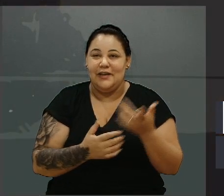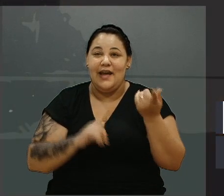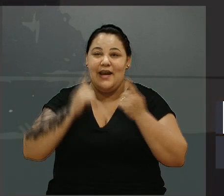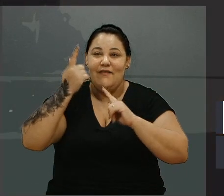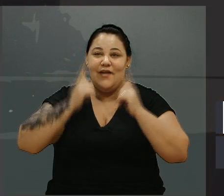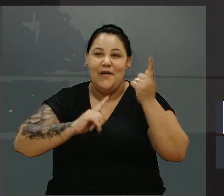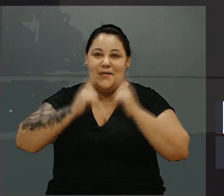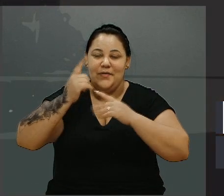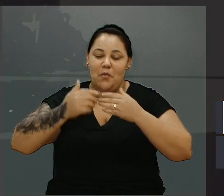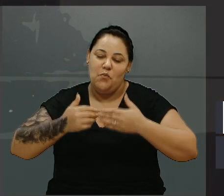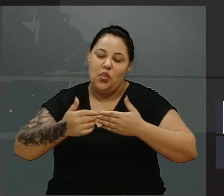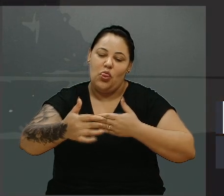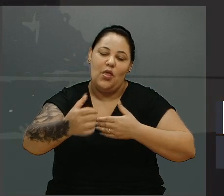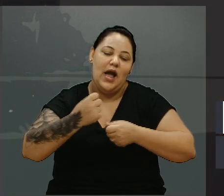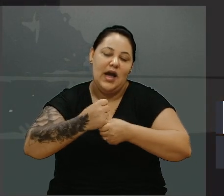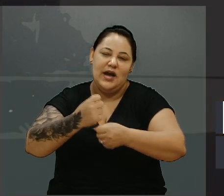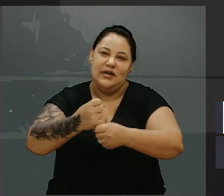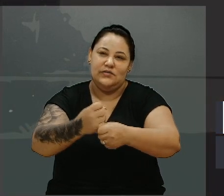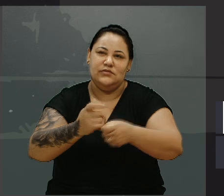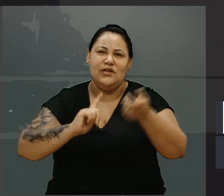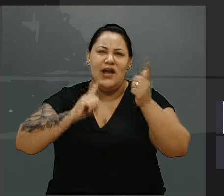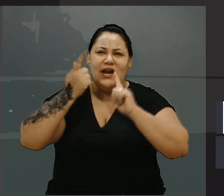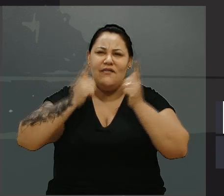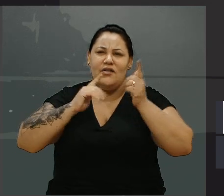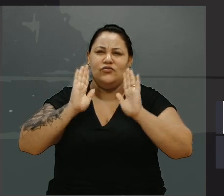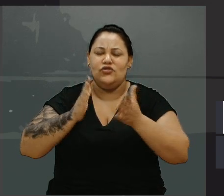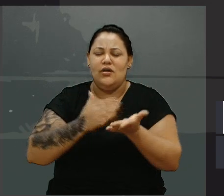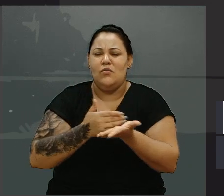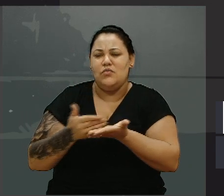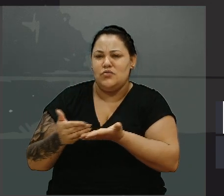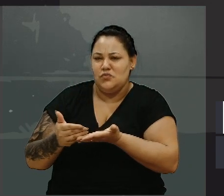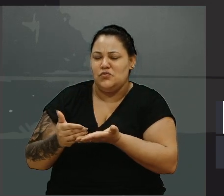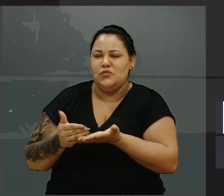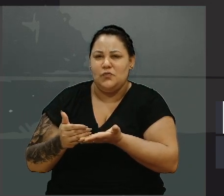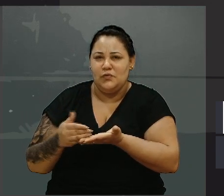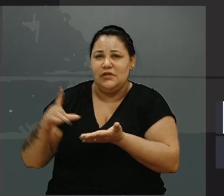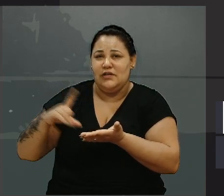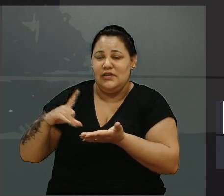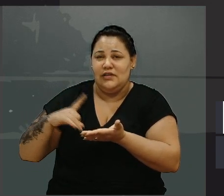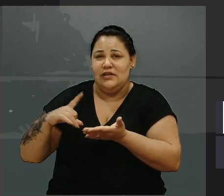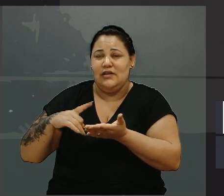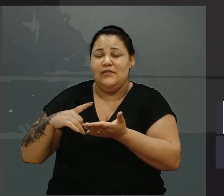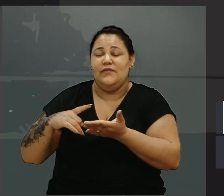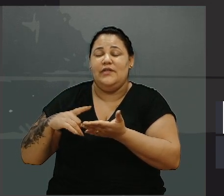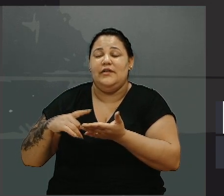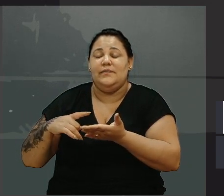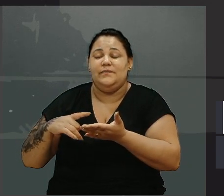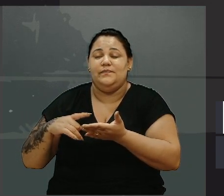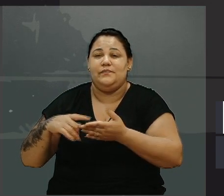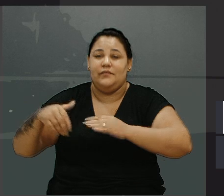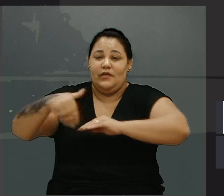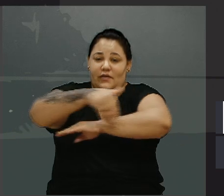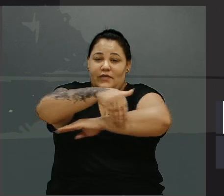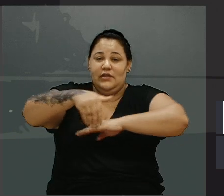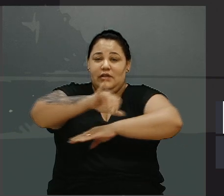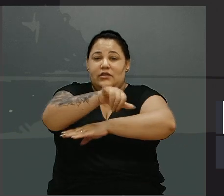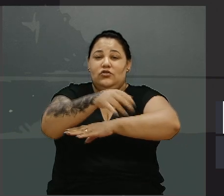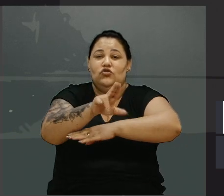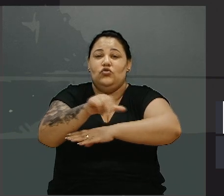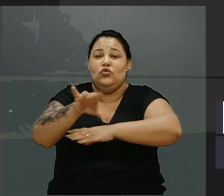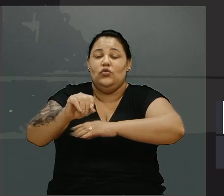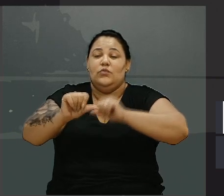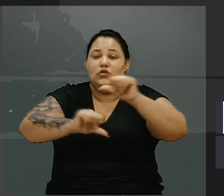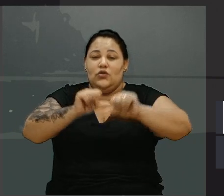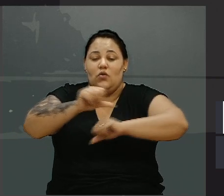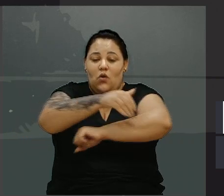décadas o Carnaval foi acontecendo. Durante muitos anos o desfile do Carnaval era na Júlio, depois ele passou para